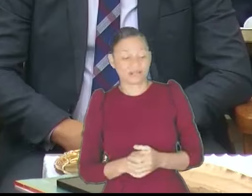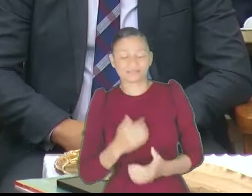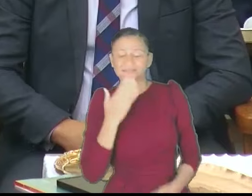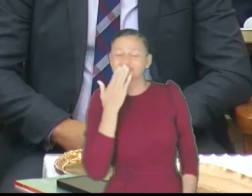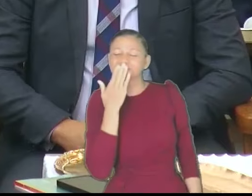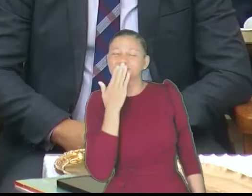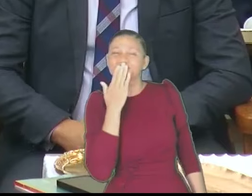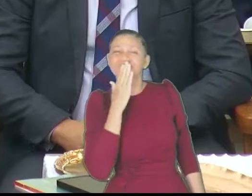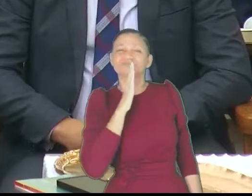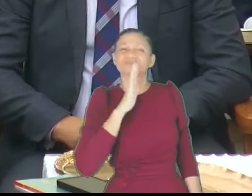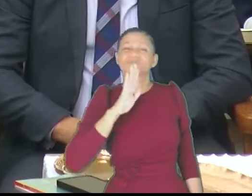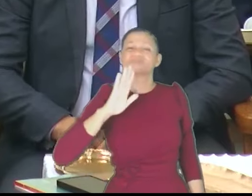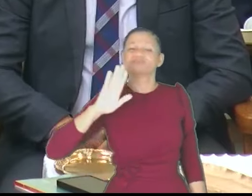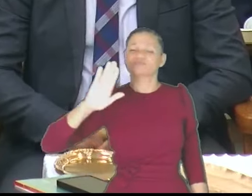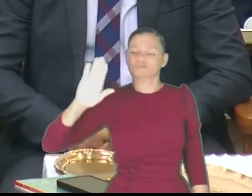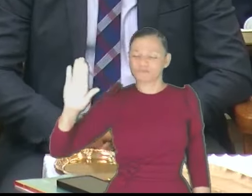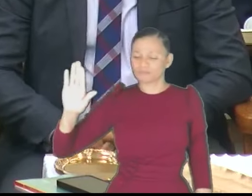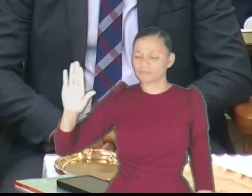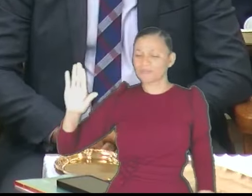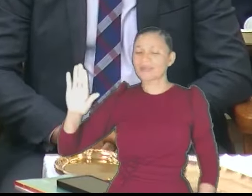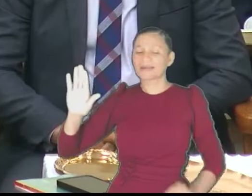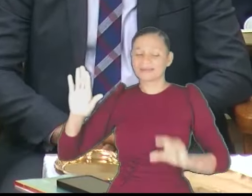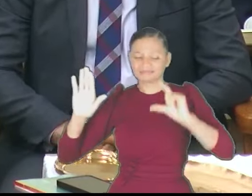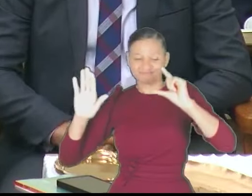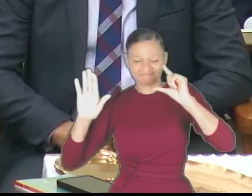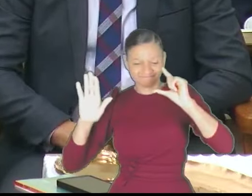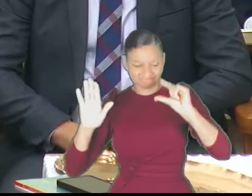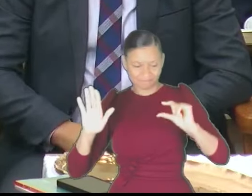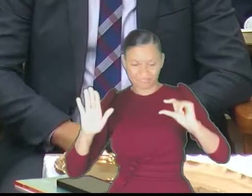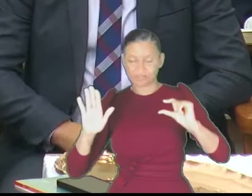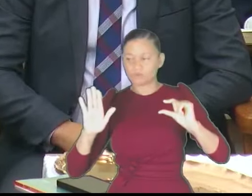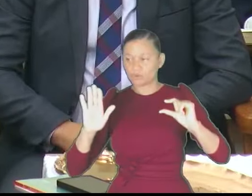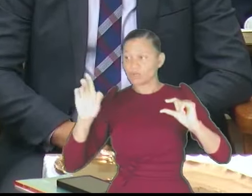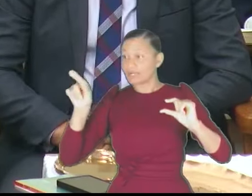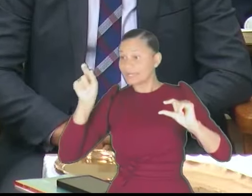promessa é menor de que quem prometeu.